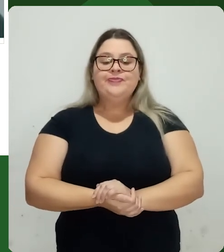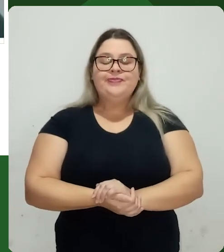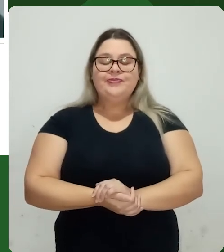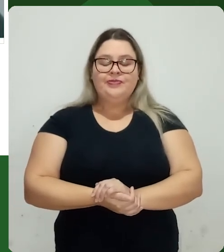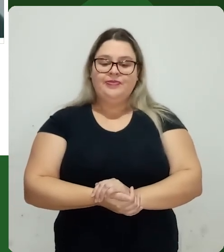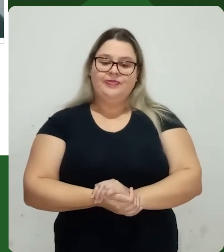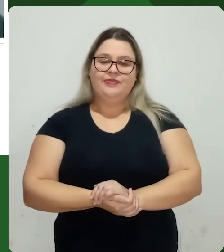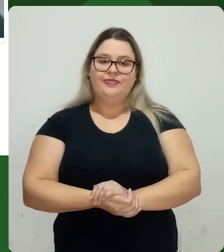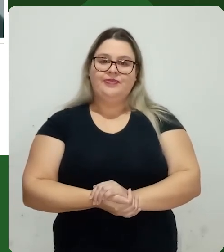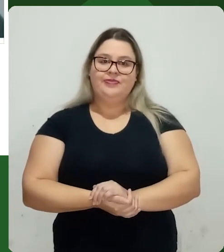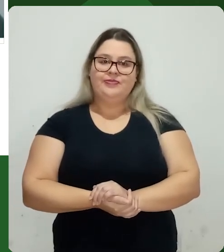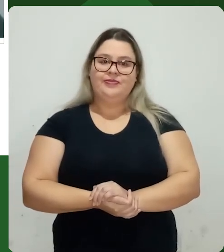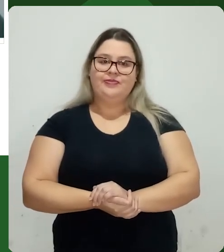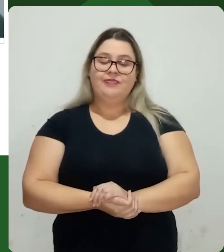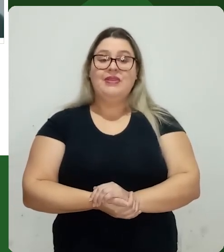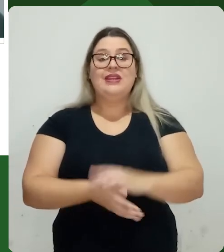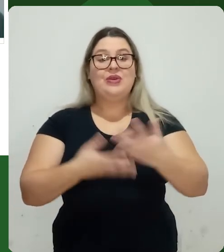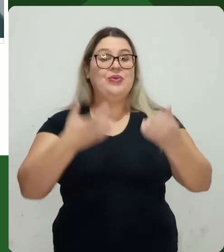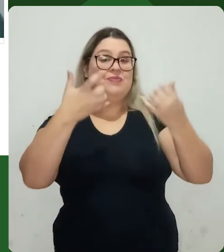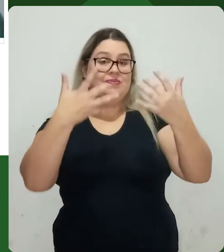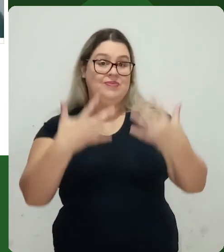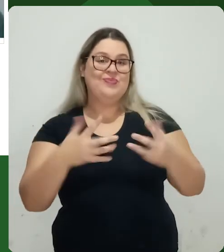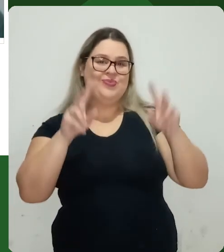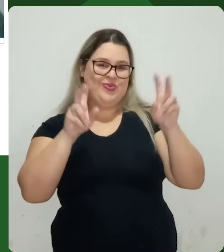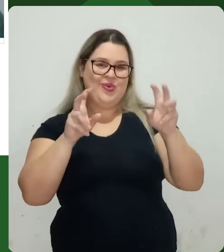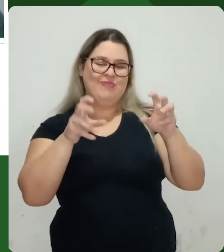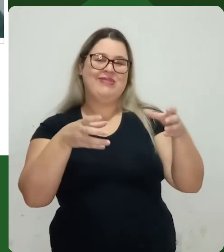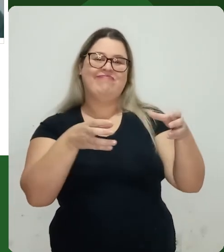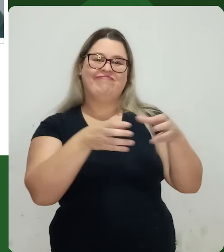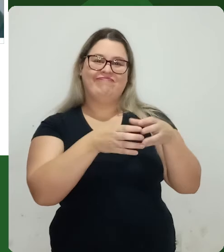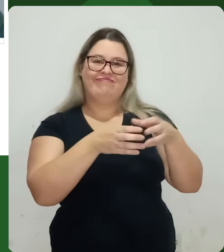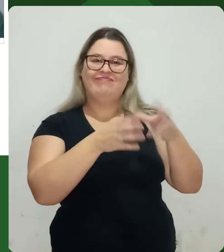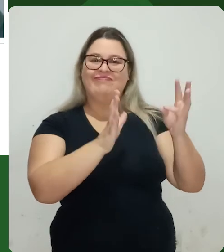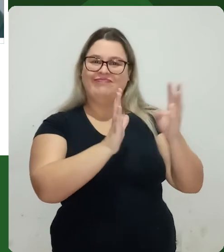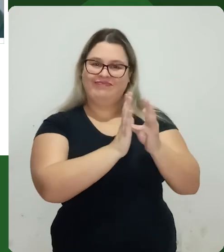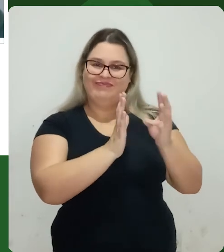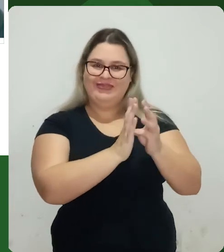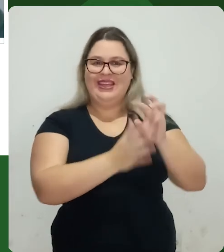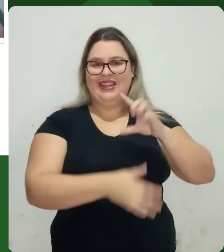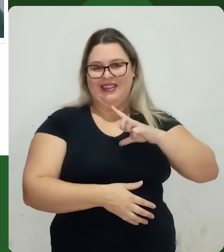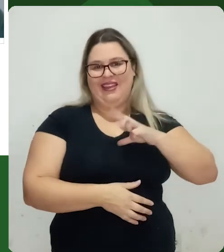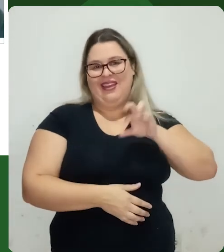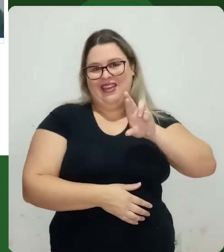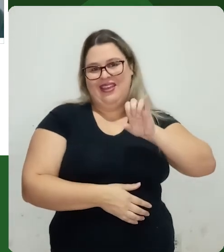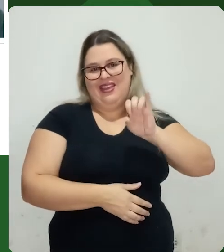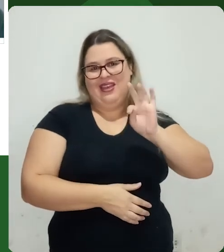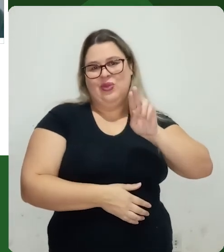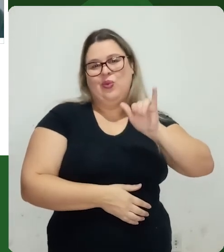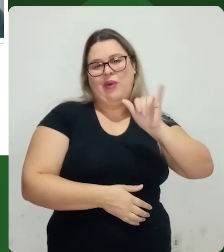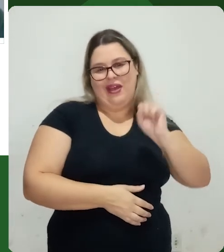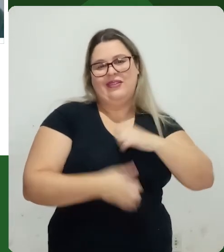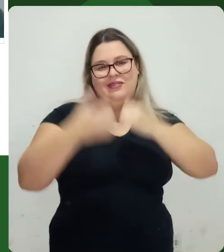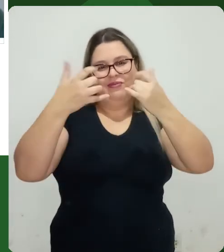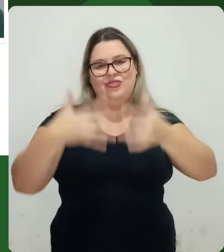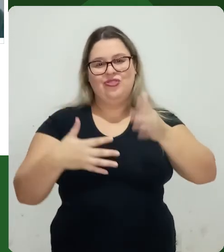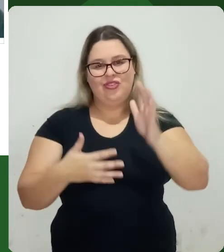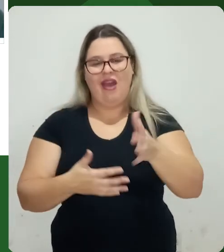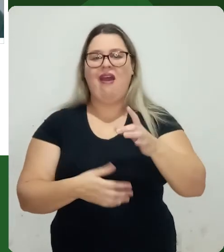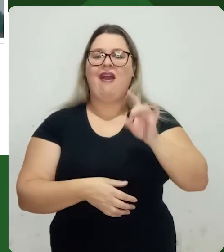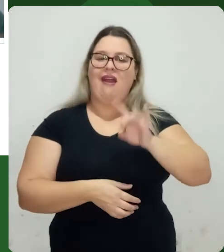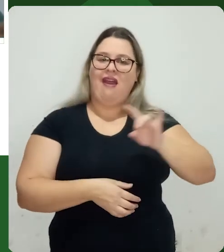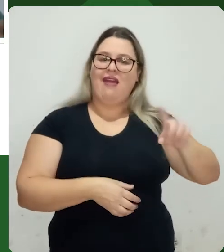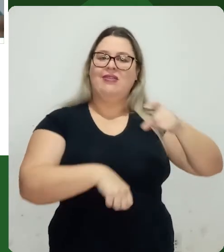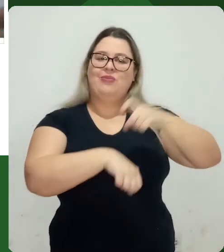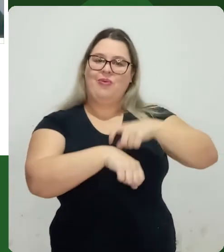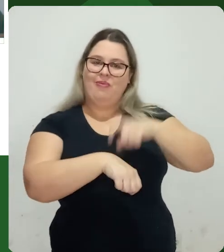concepção filosófica. Tá? Bom, quando nós falamos de indígenas, e a vida é composta por rituais, isso eu já destaquei para